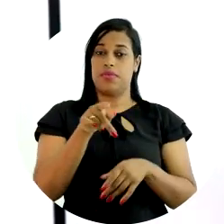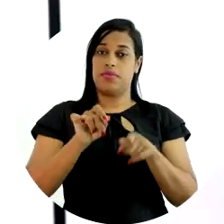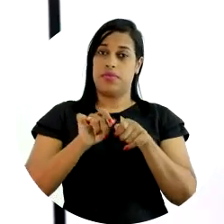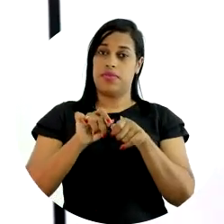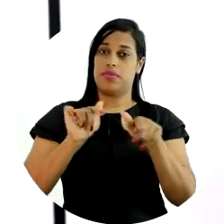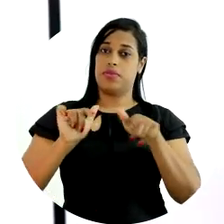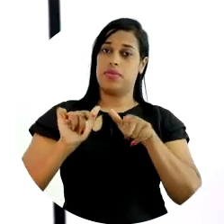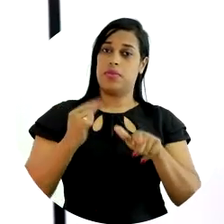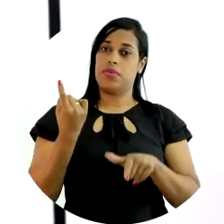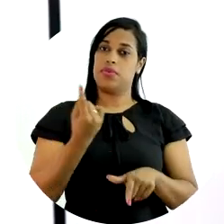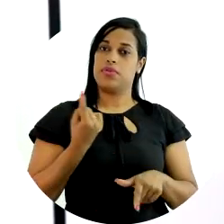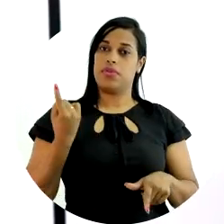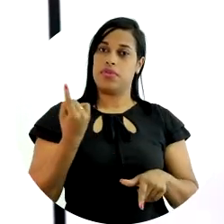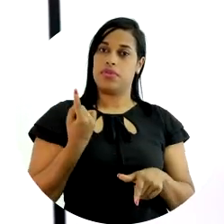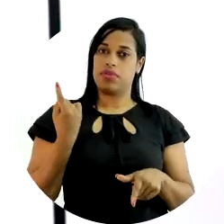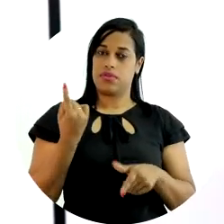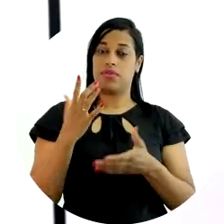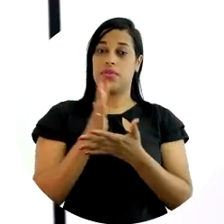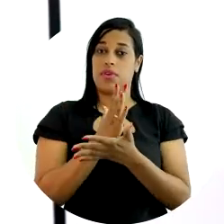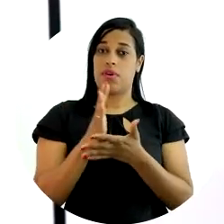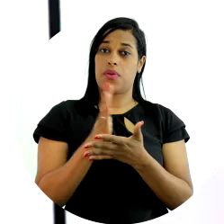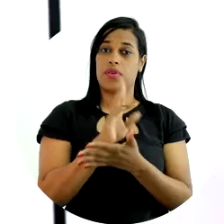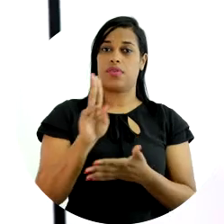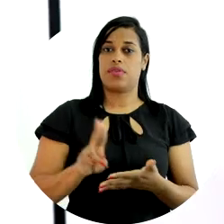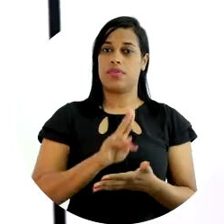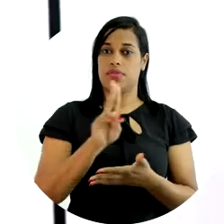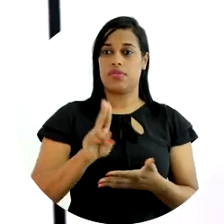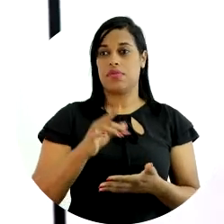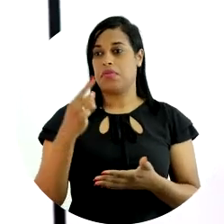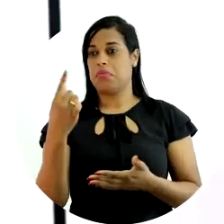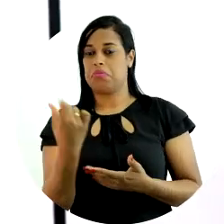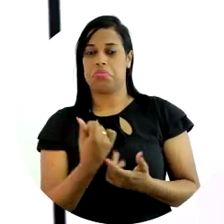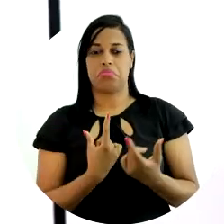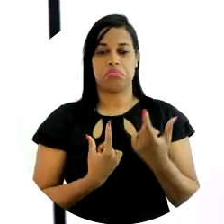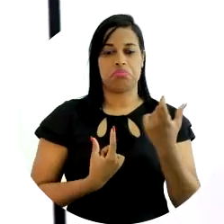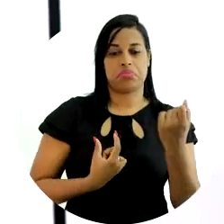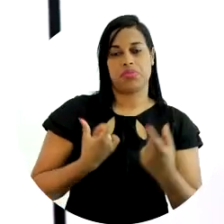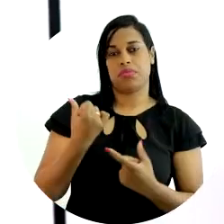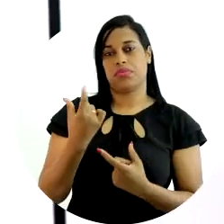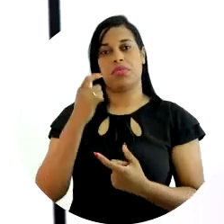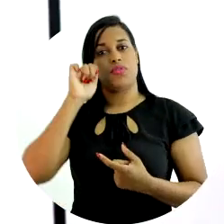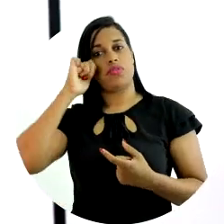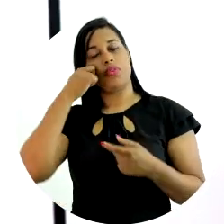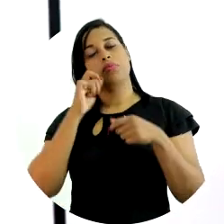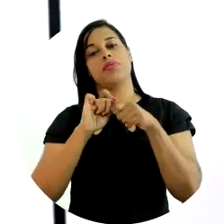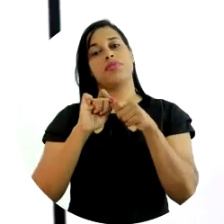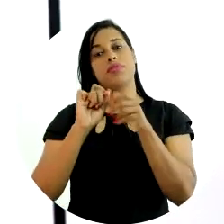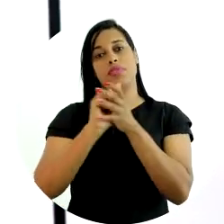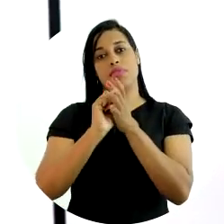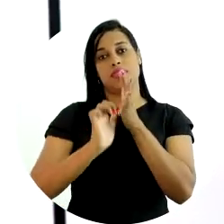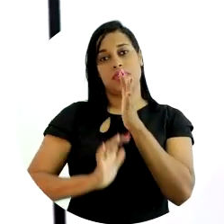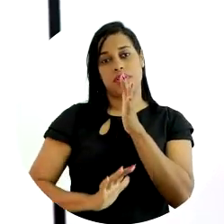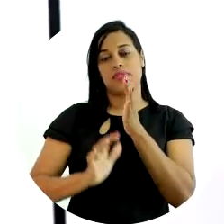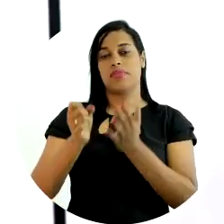professor, na maioria das vezes, fazia o trabalho só. Em algumas situações, ele usava um ou outro escravo para